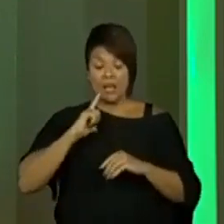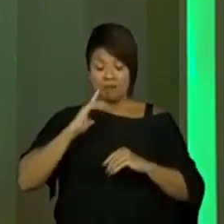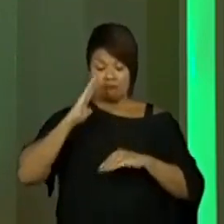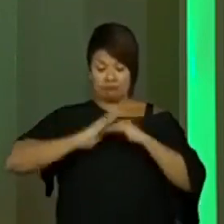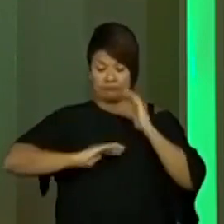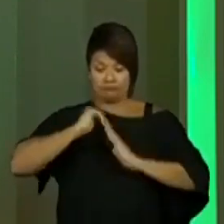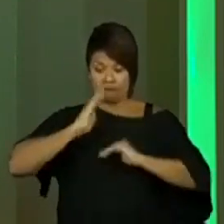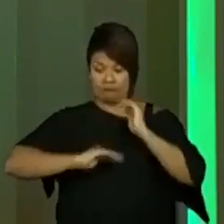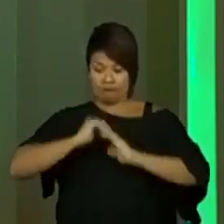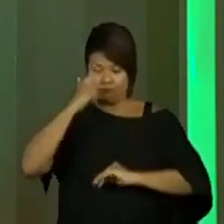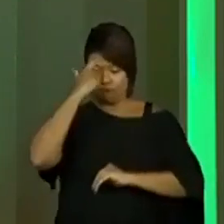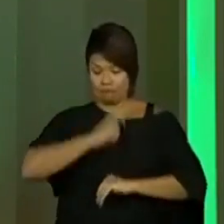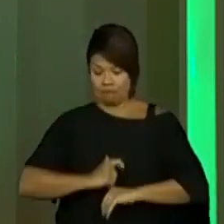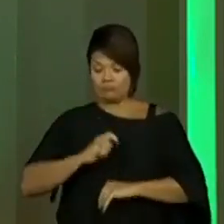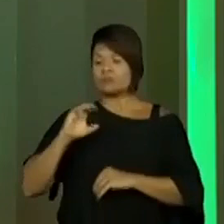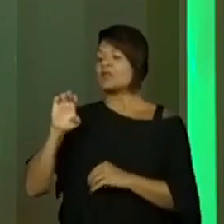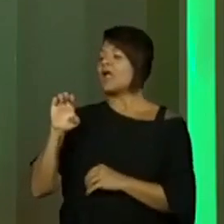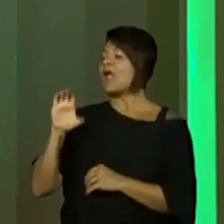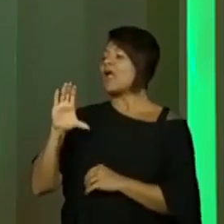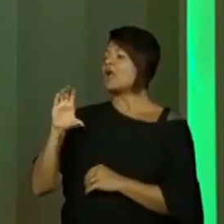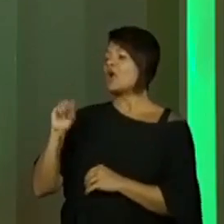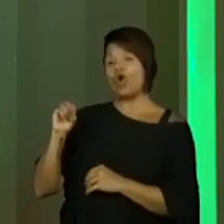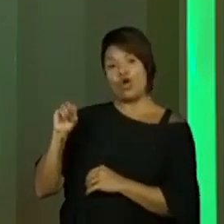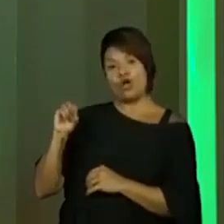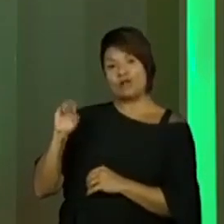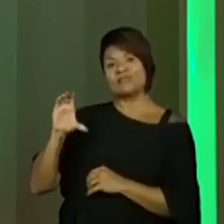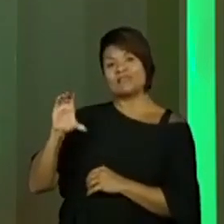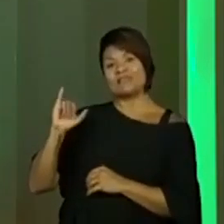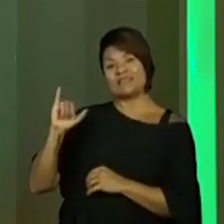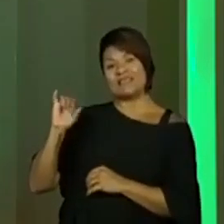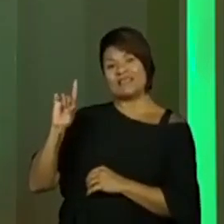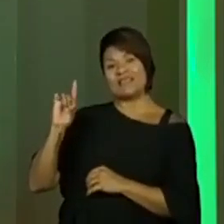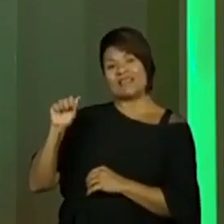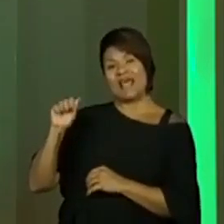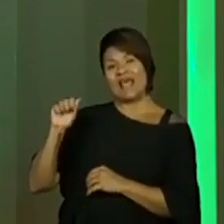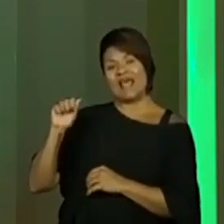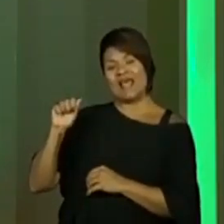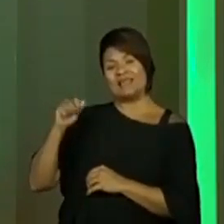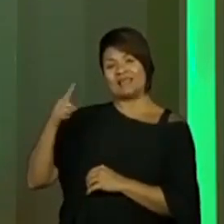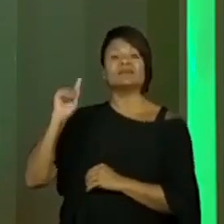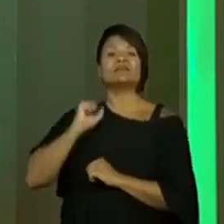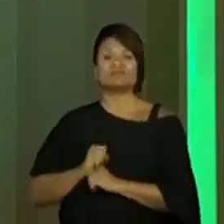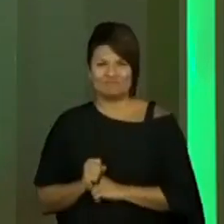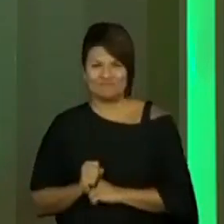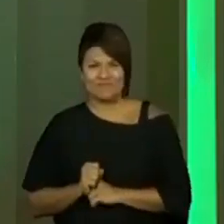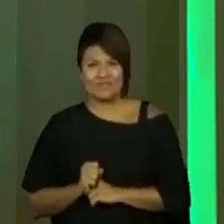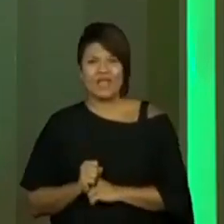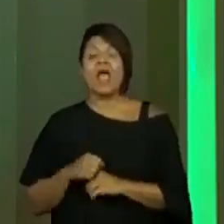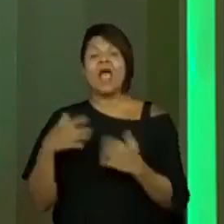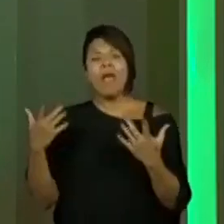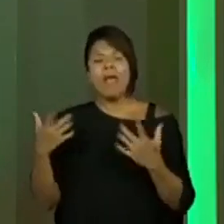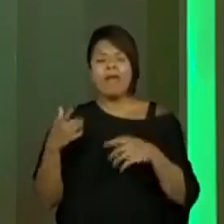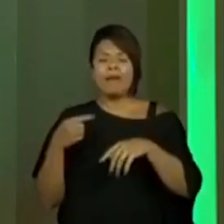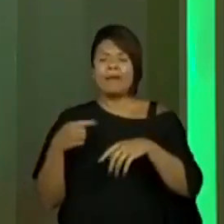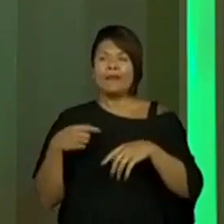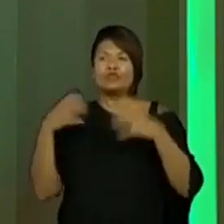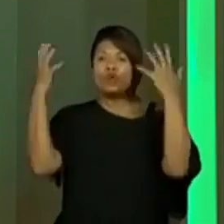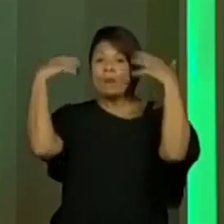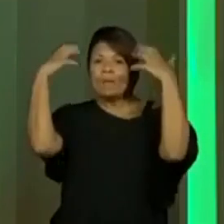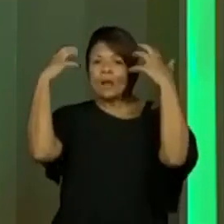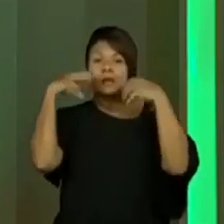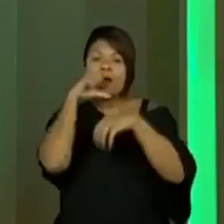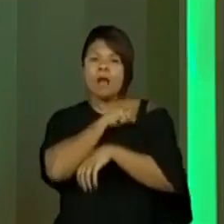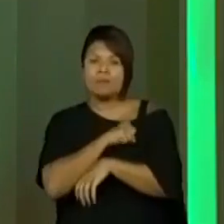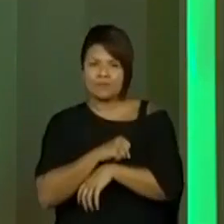ecocidadãs, mudança de comportamento. É diminuir o tempo no banho, não deixar o chuveiro aberto. Sabe aquelas regrinhas que a gente